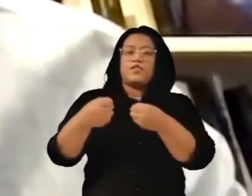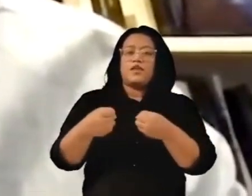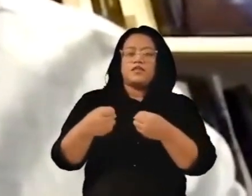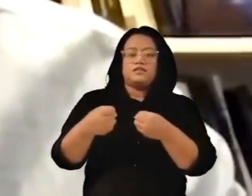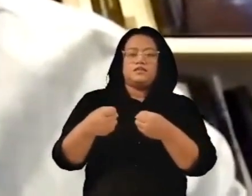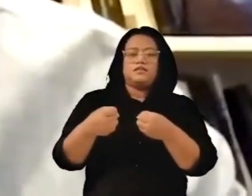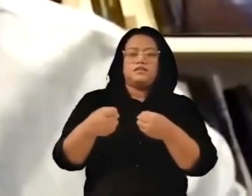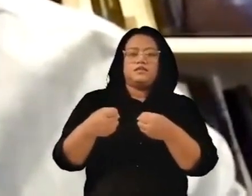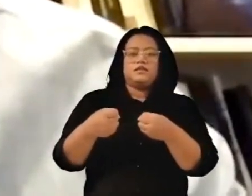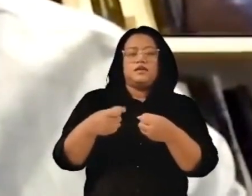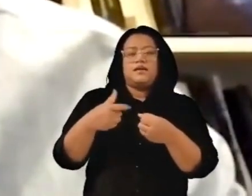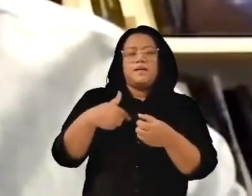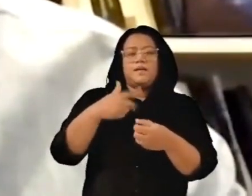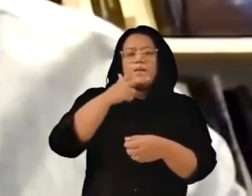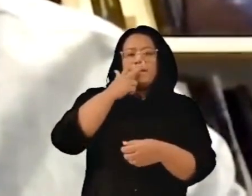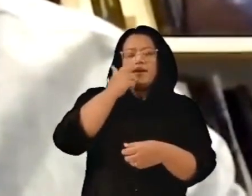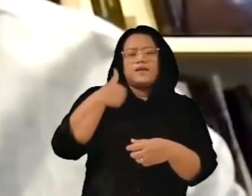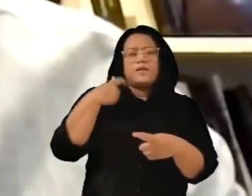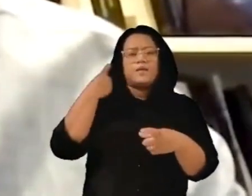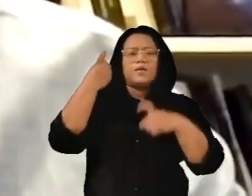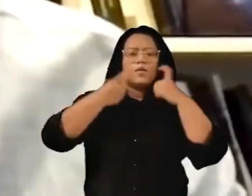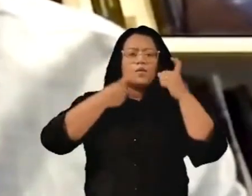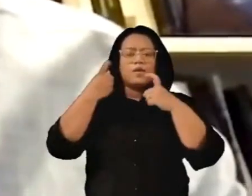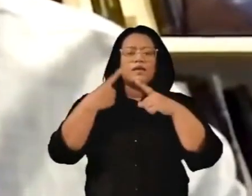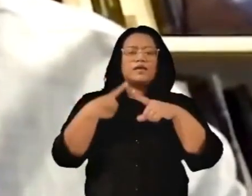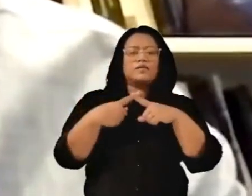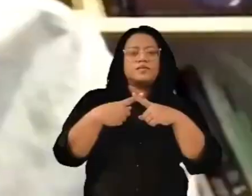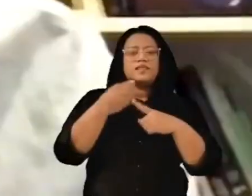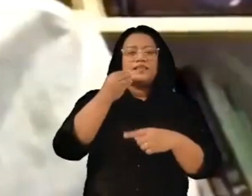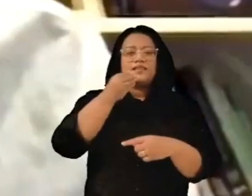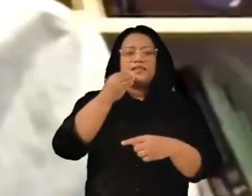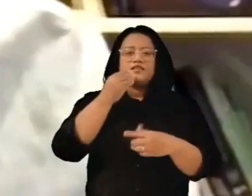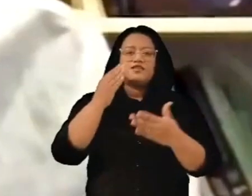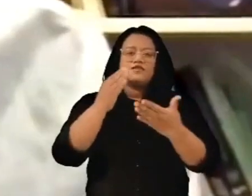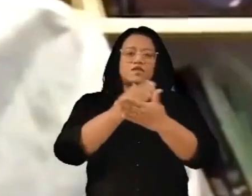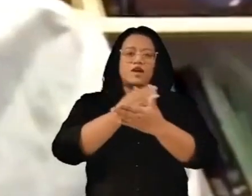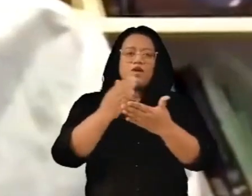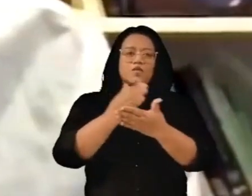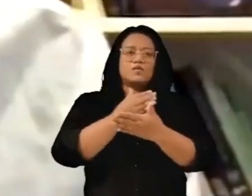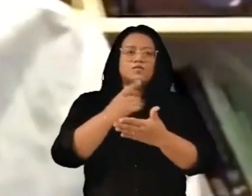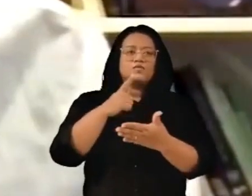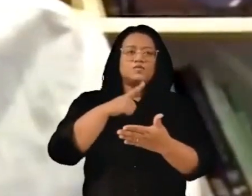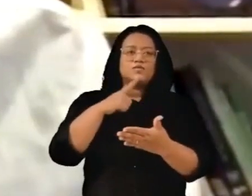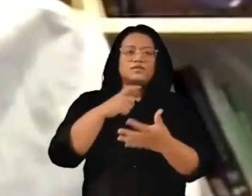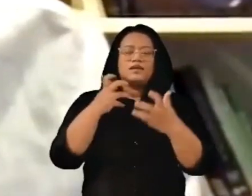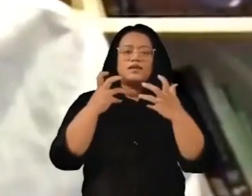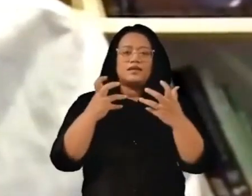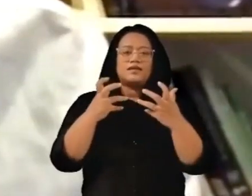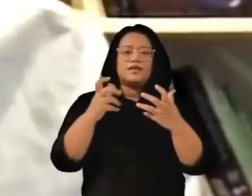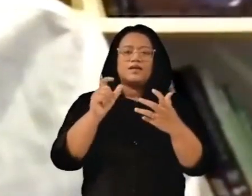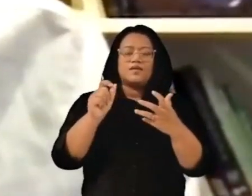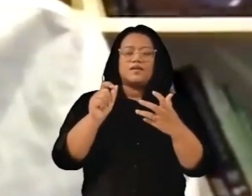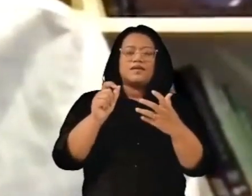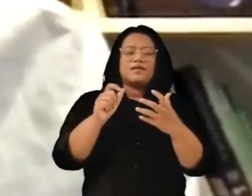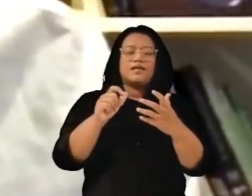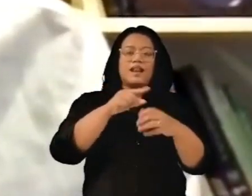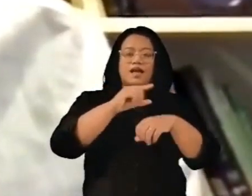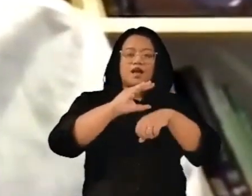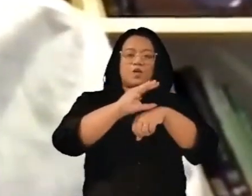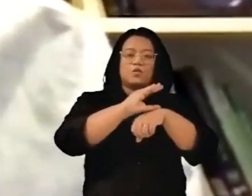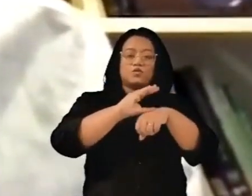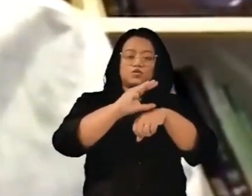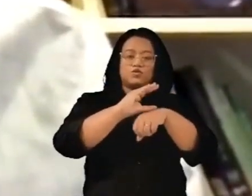parece que eu fico muito preocupado que nessa tentativa alguns estão querendo ir além do que a Constituição